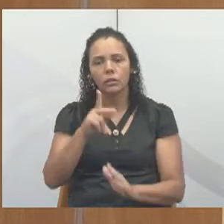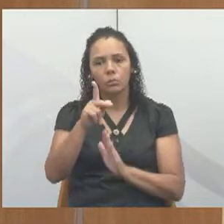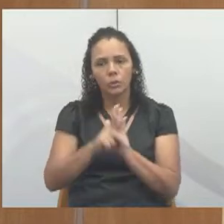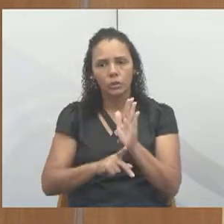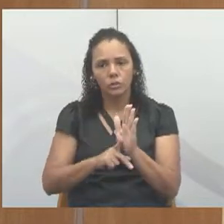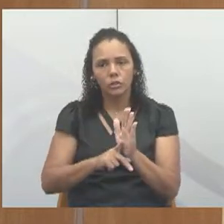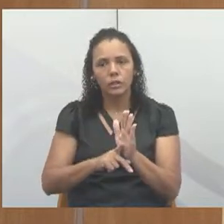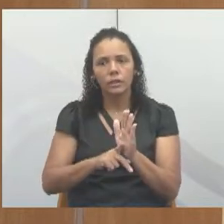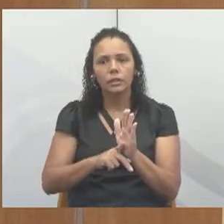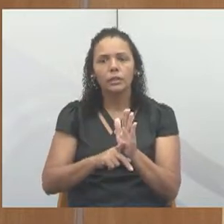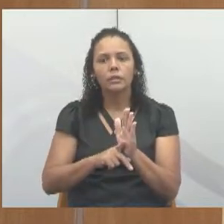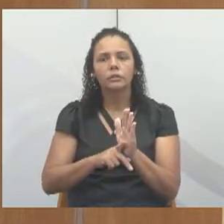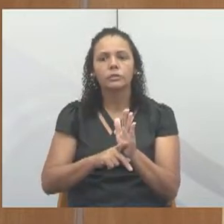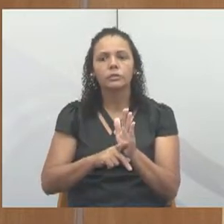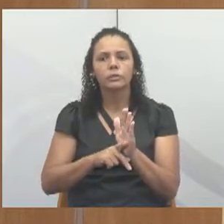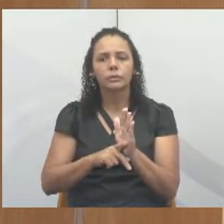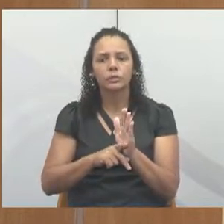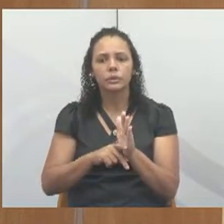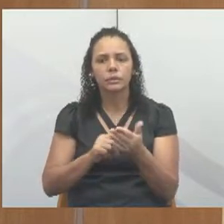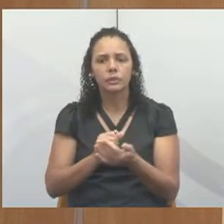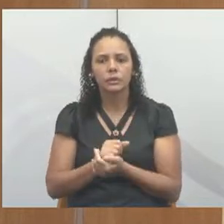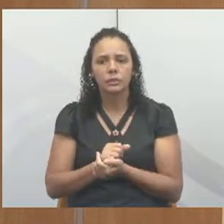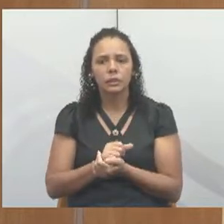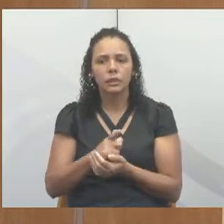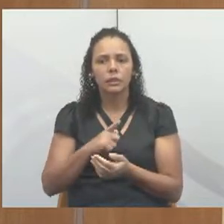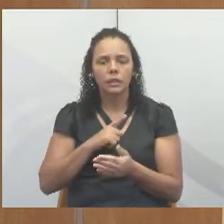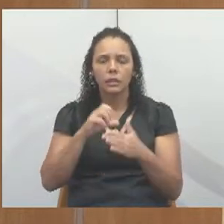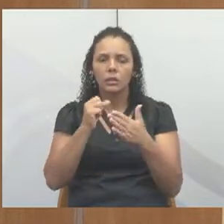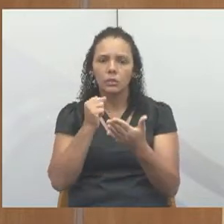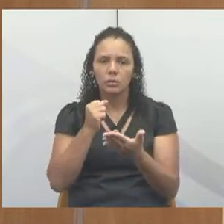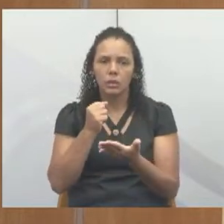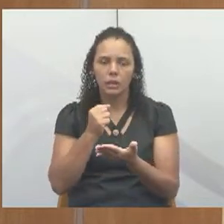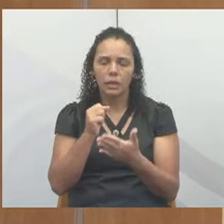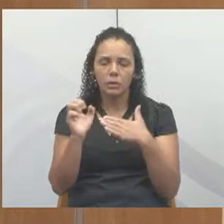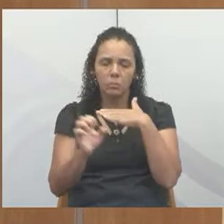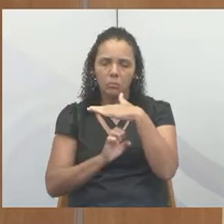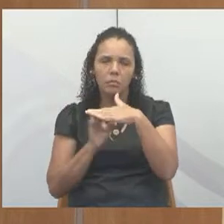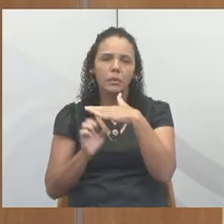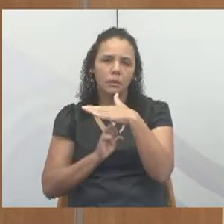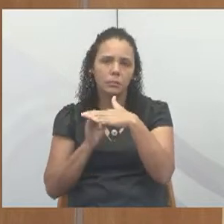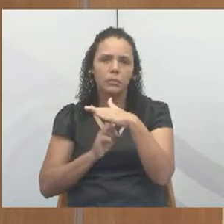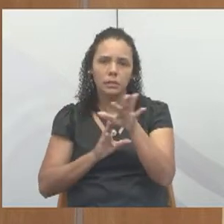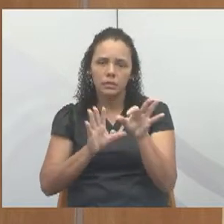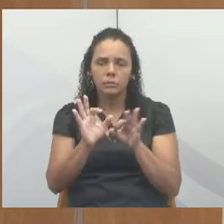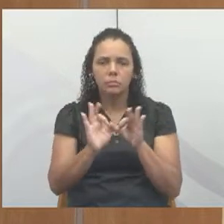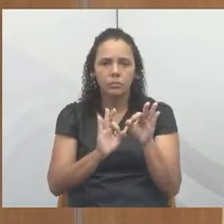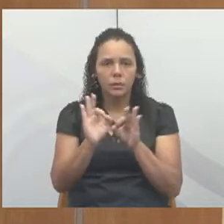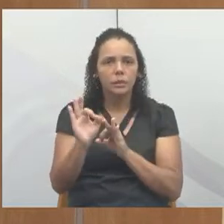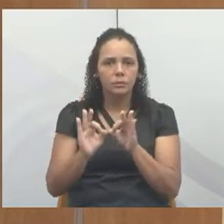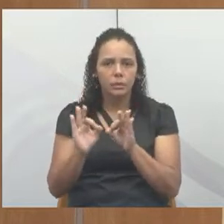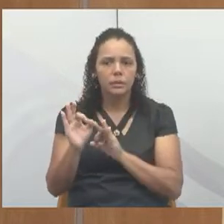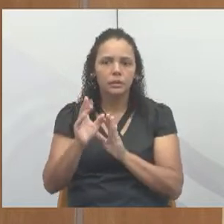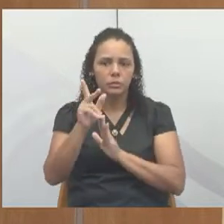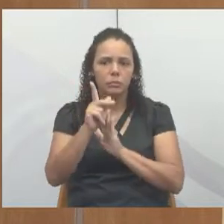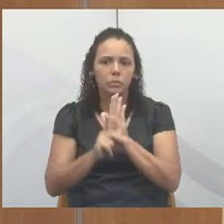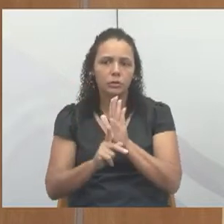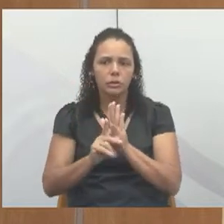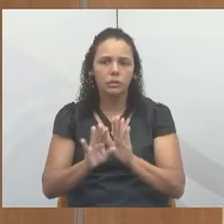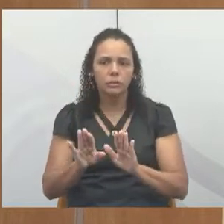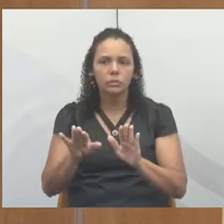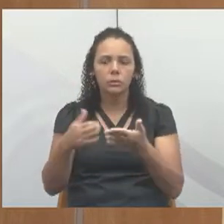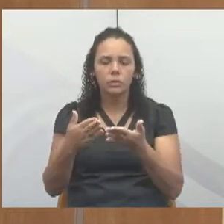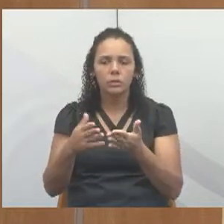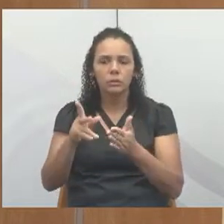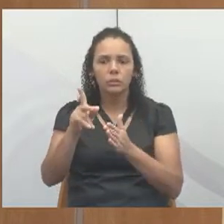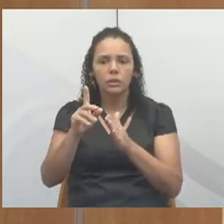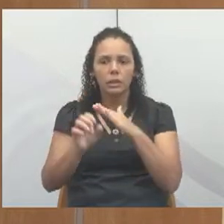projeto executivo da revitalização da Padre Eugênio e da duplicação da Malaquiássade. Assim que essa empresa entregar